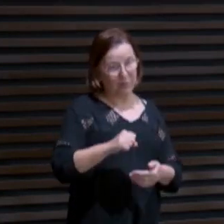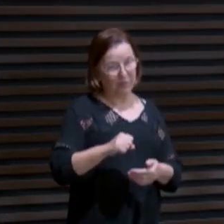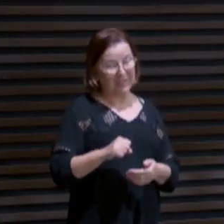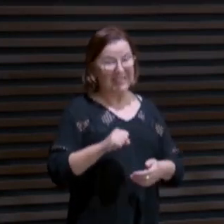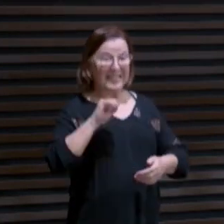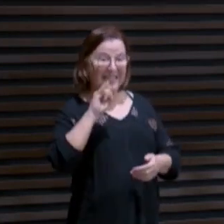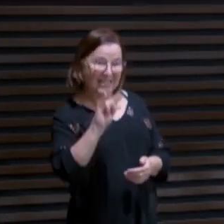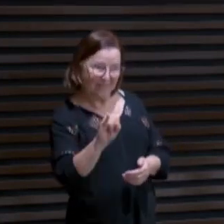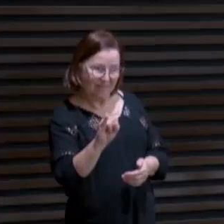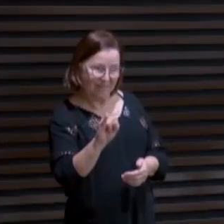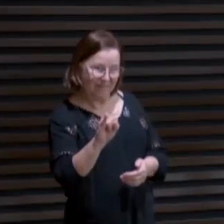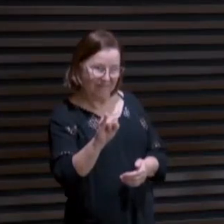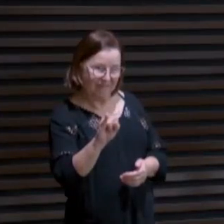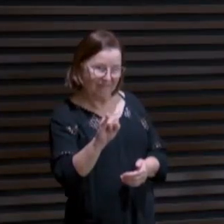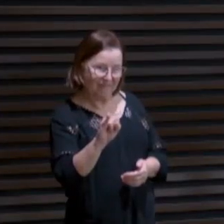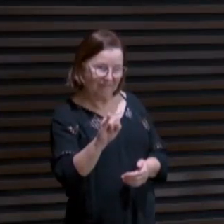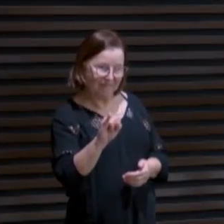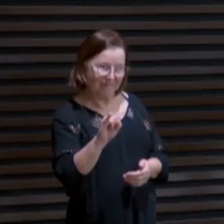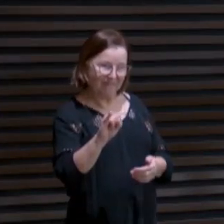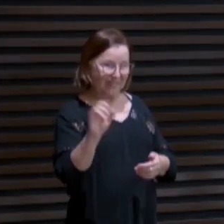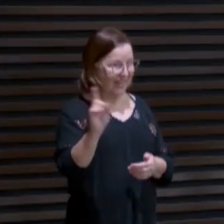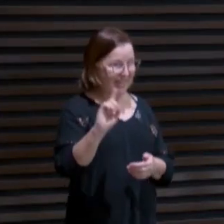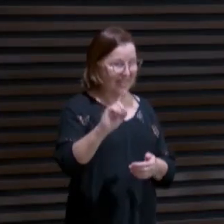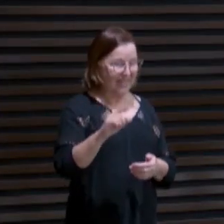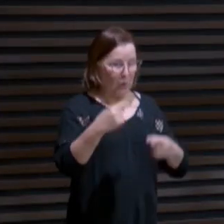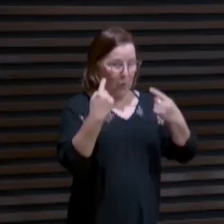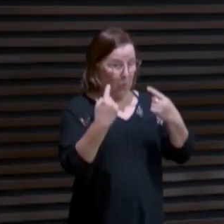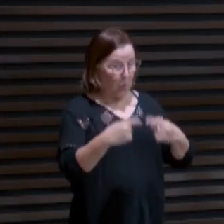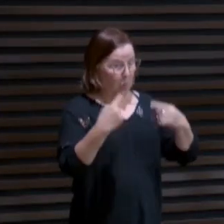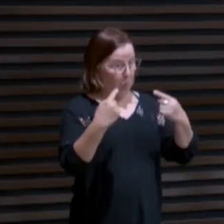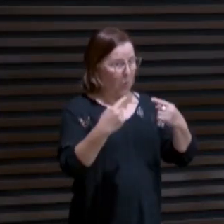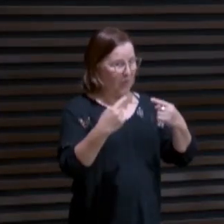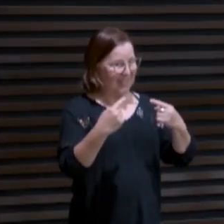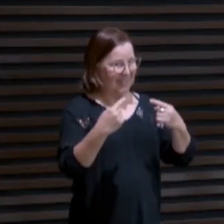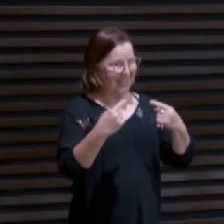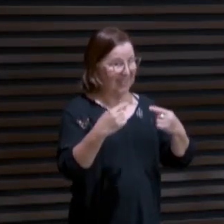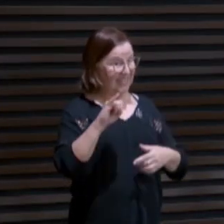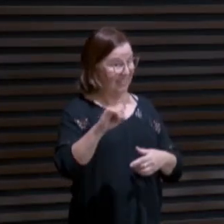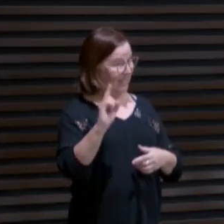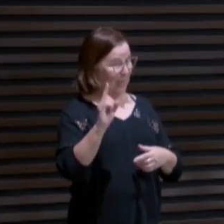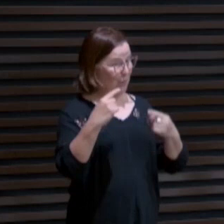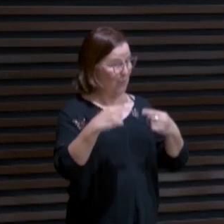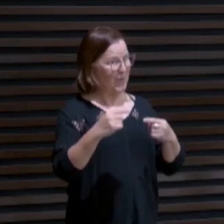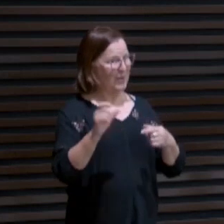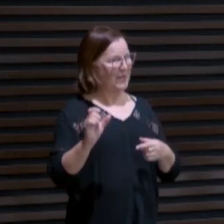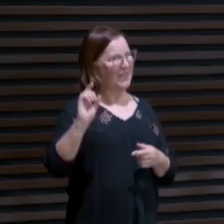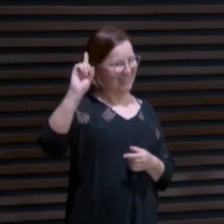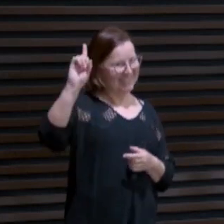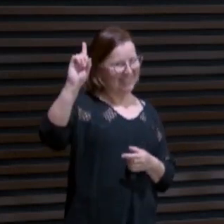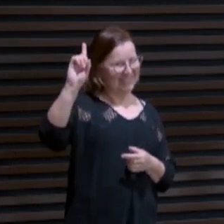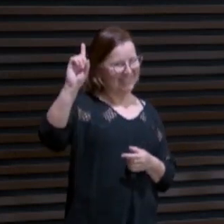se não ferir os princípios da palavra de Deus.